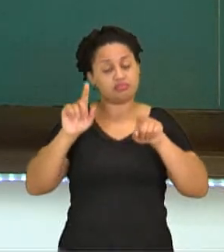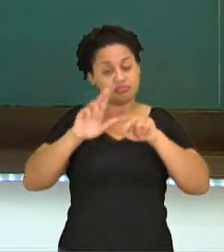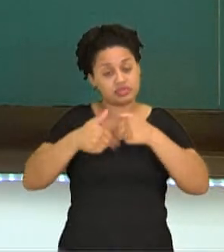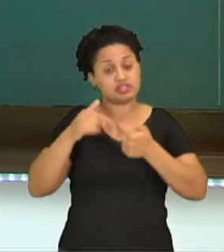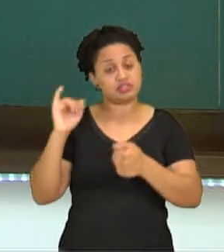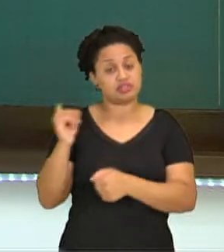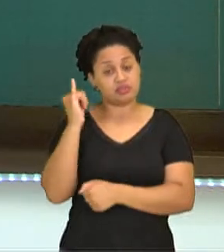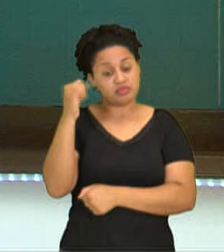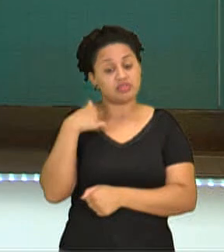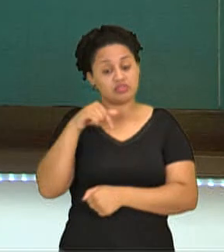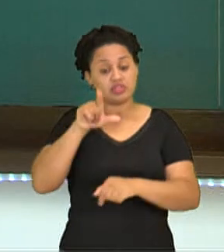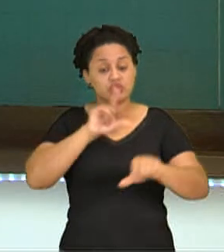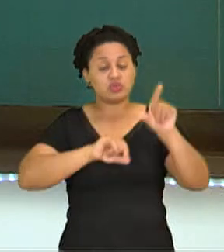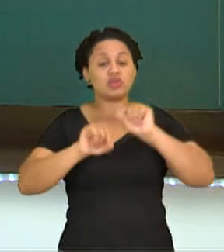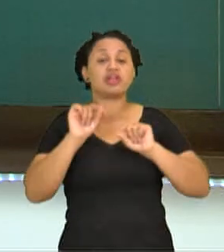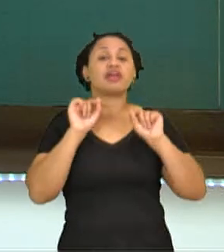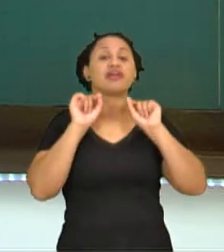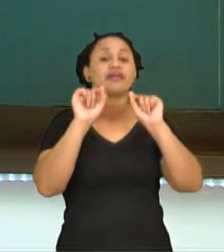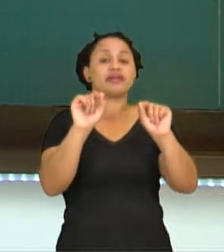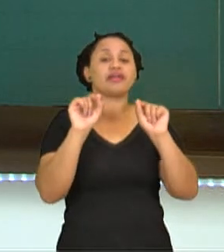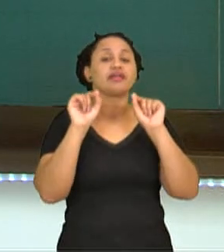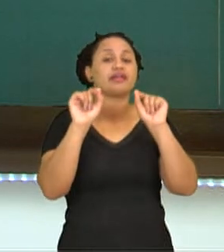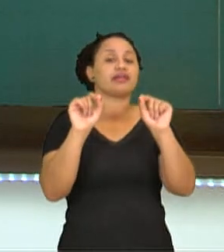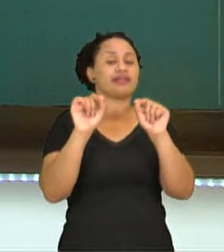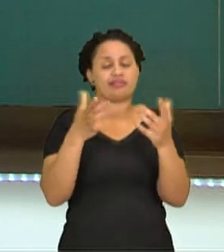decidir quem é que vai ser a